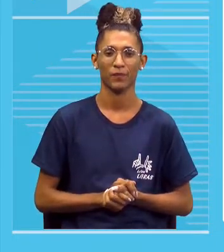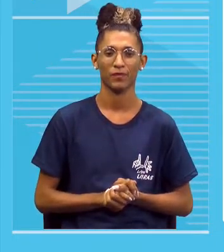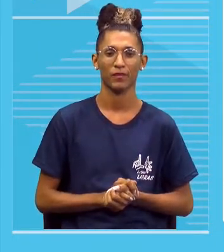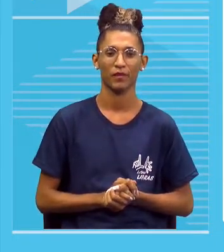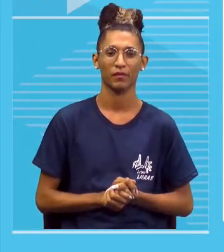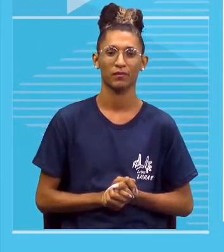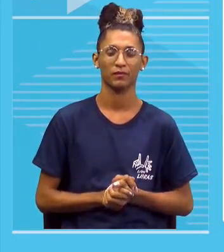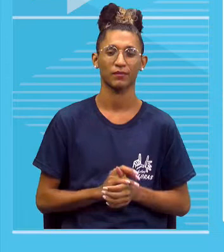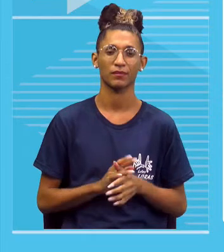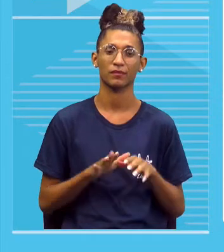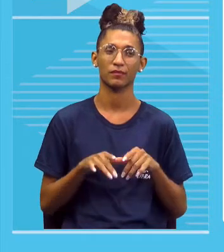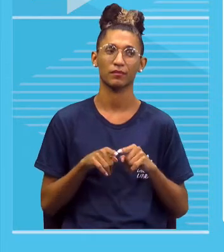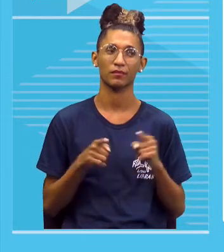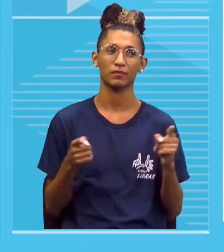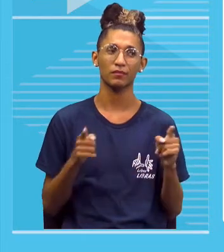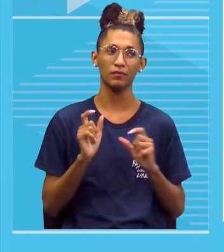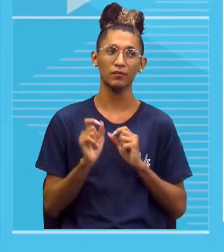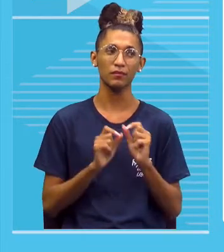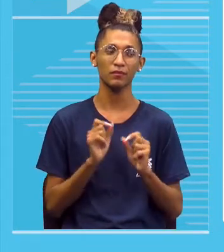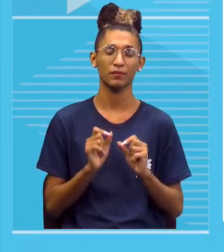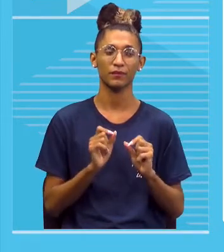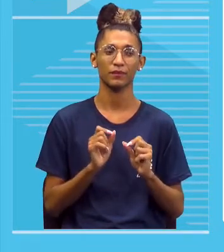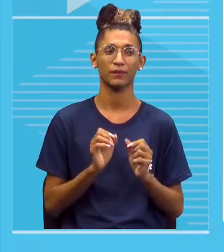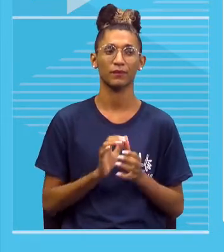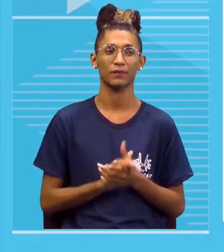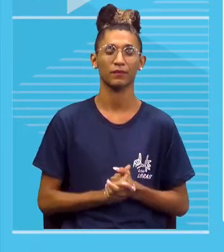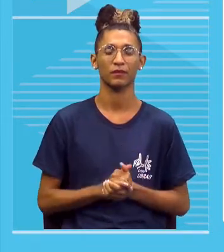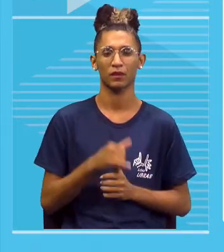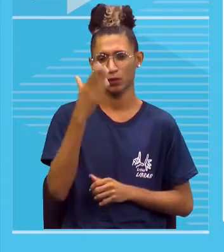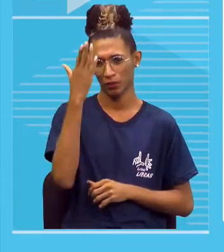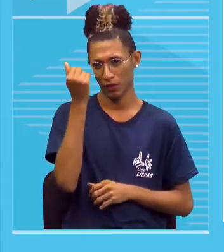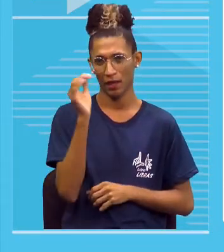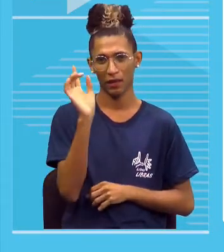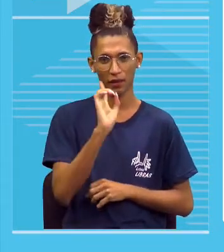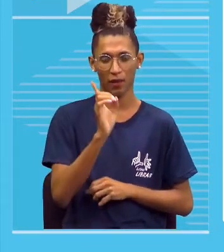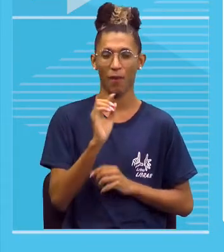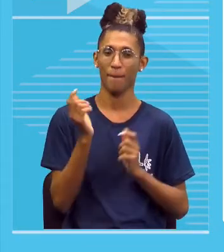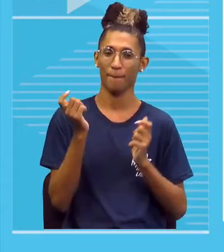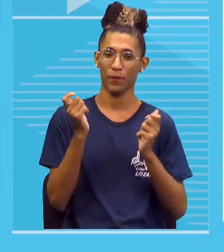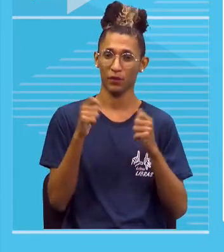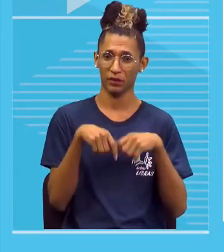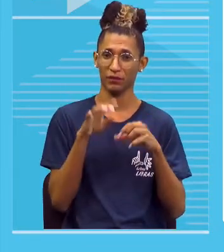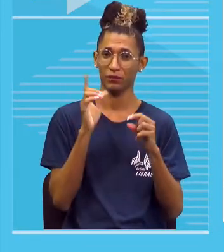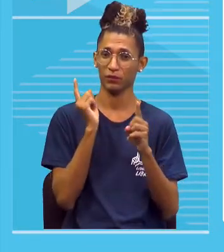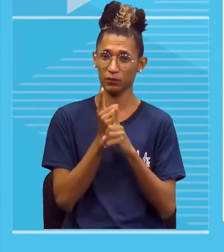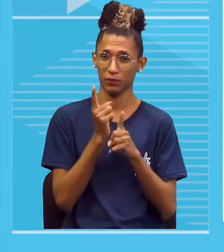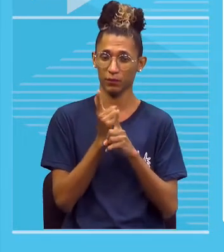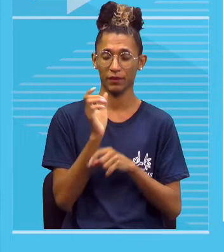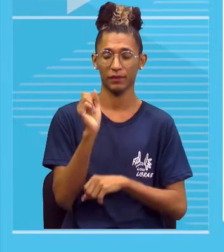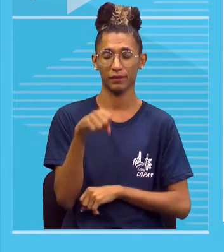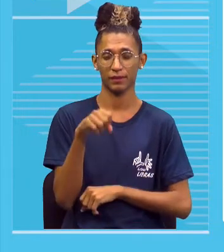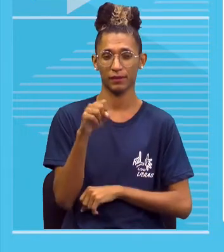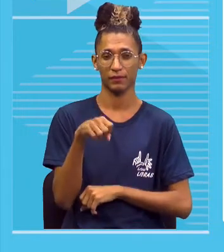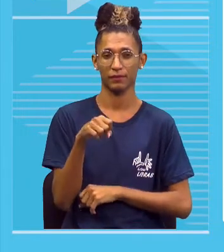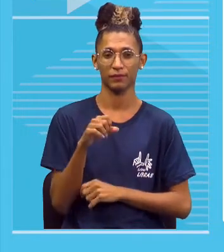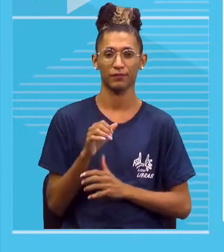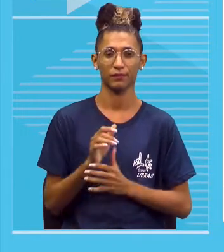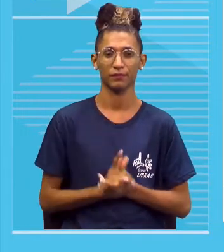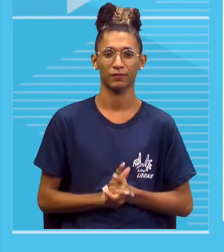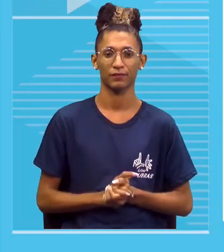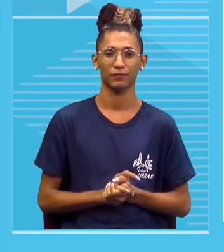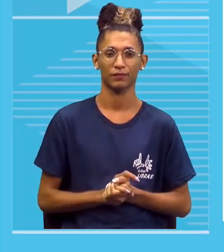mas eu sei a tangente não mas eu tenho como descobrir sim Oi